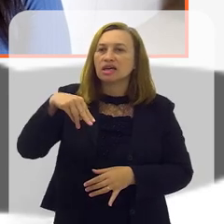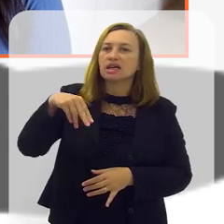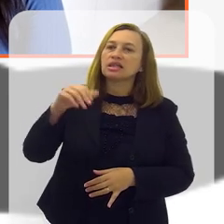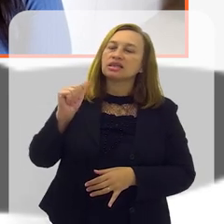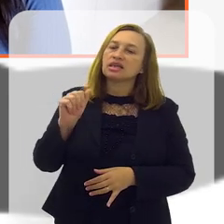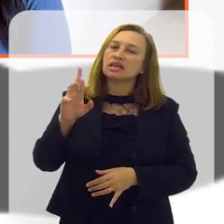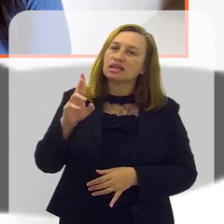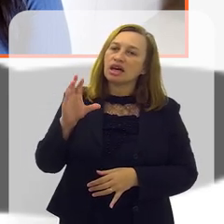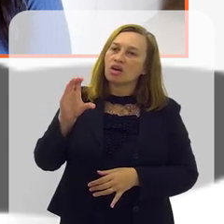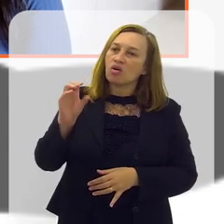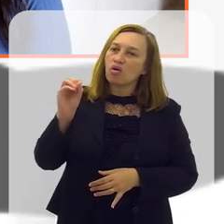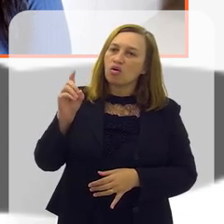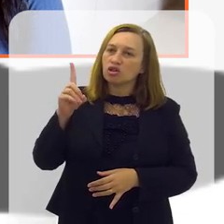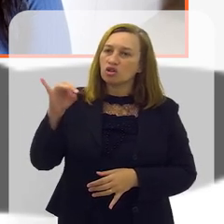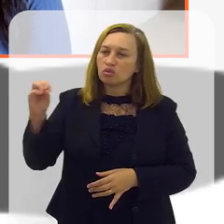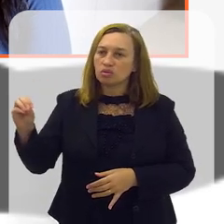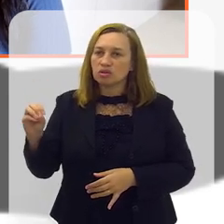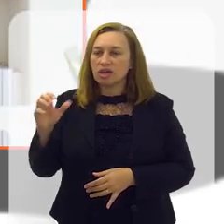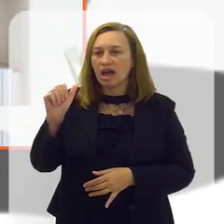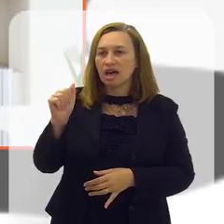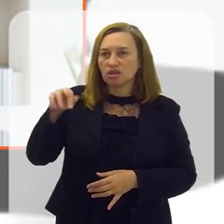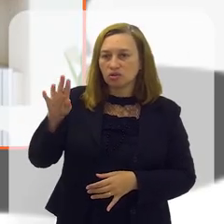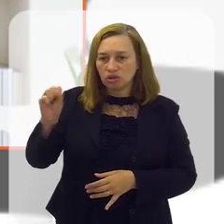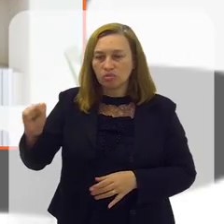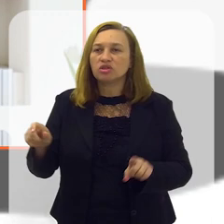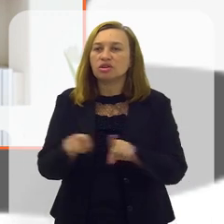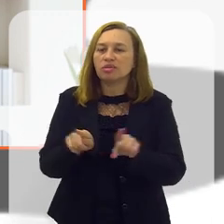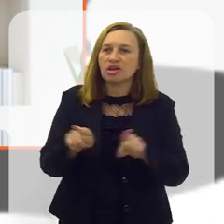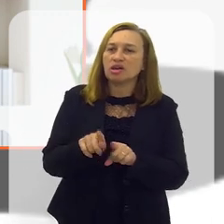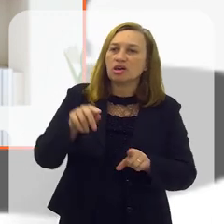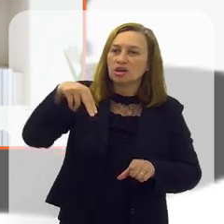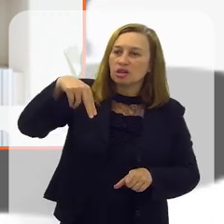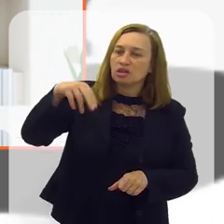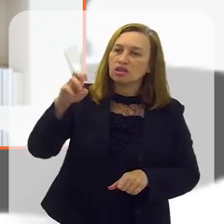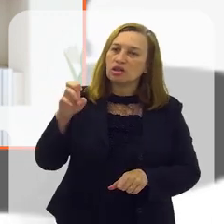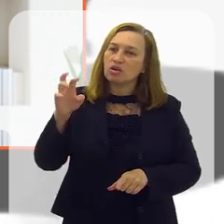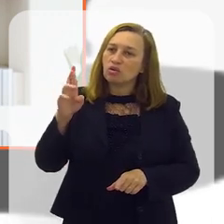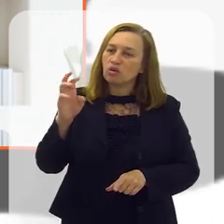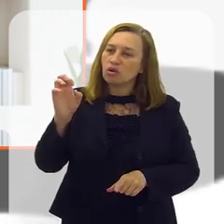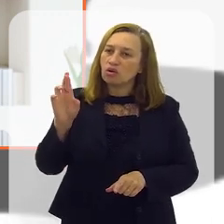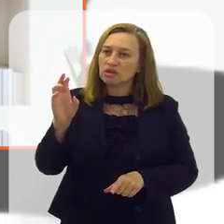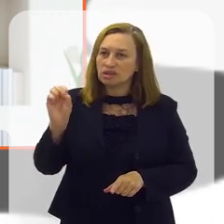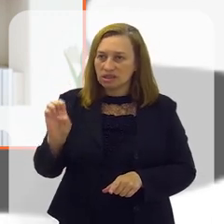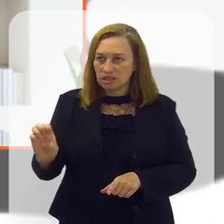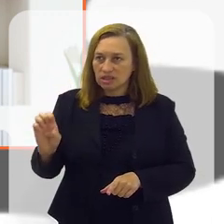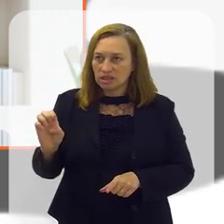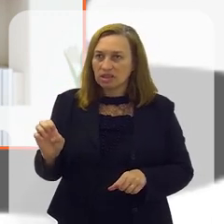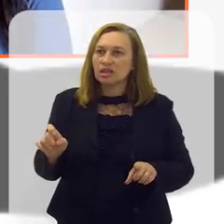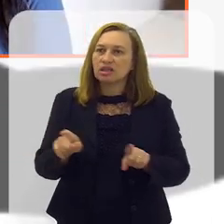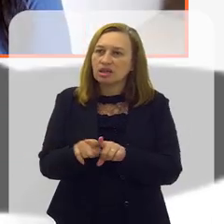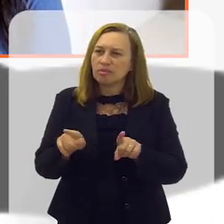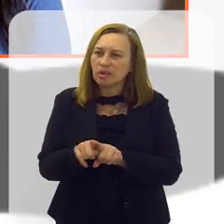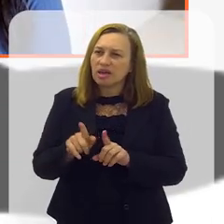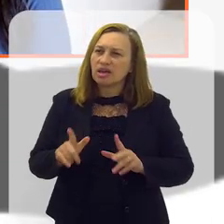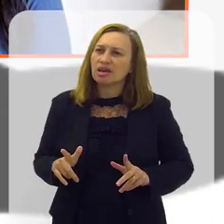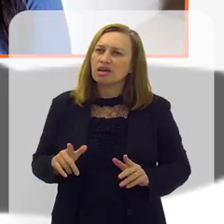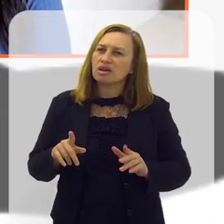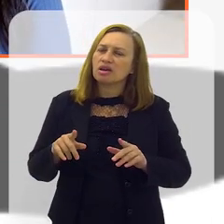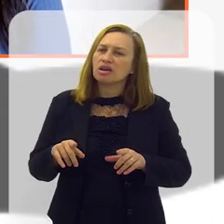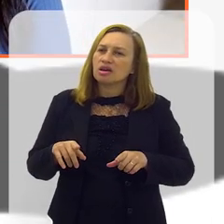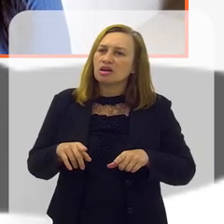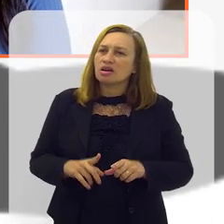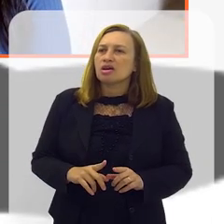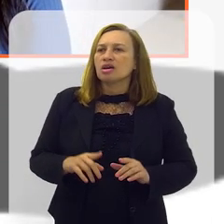Nos narcóticos anônimos, êxito. Nos neuróticos anônimos, êxito. São os 12 passos? É a empatia, é o espelho?